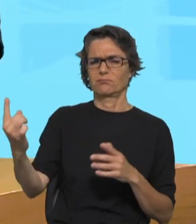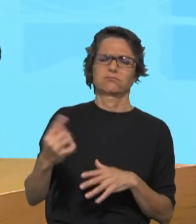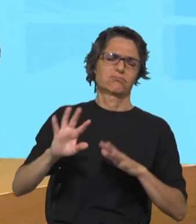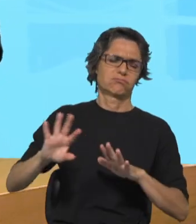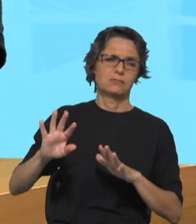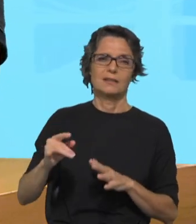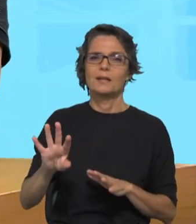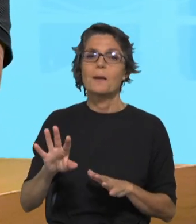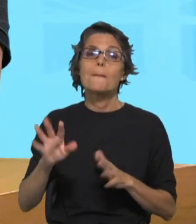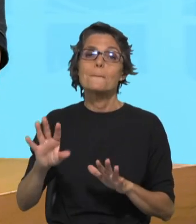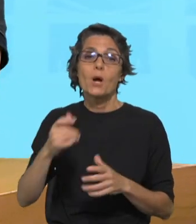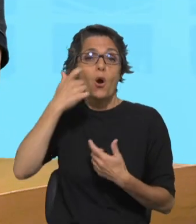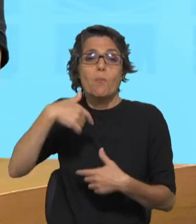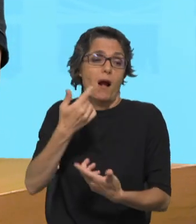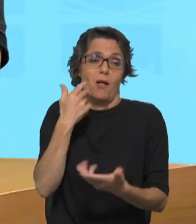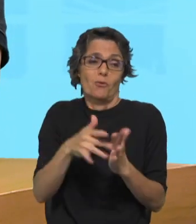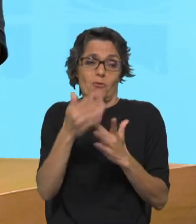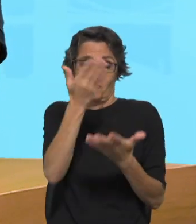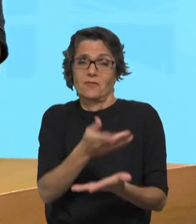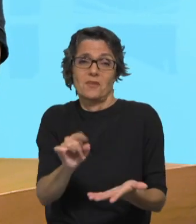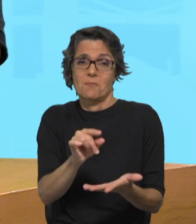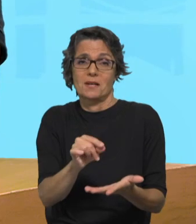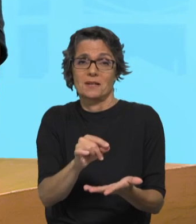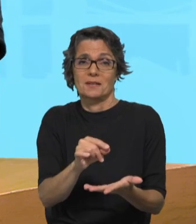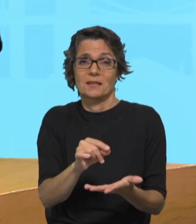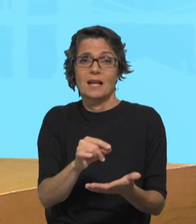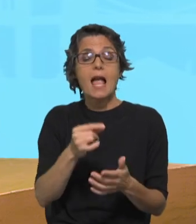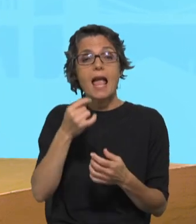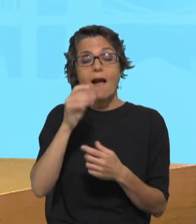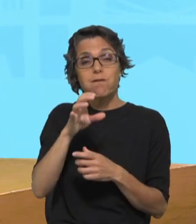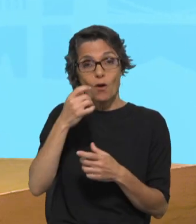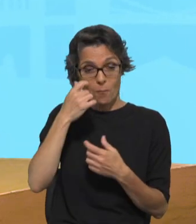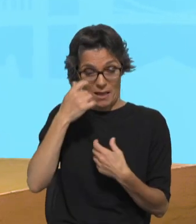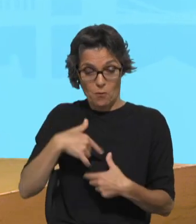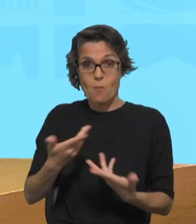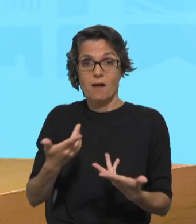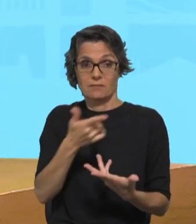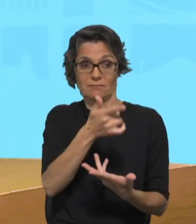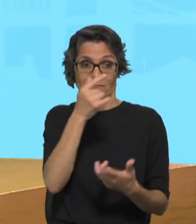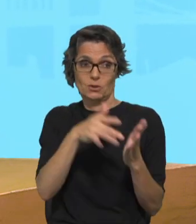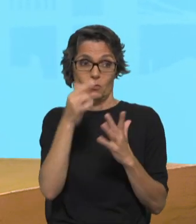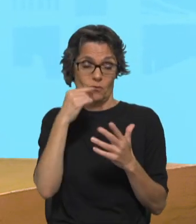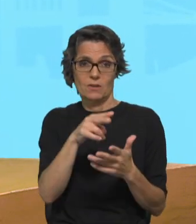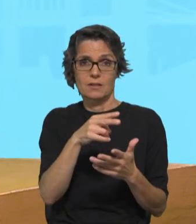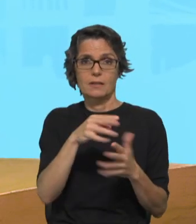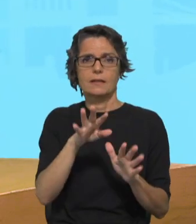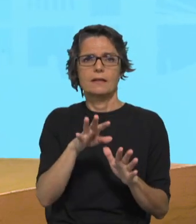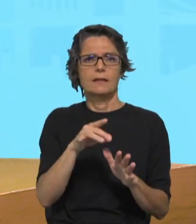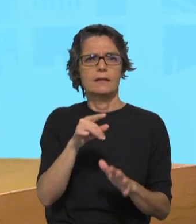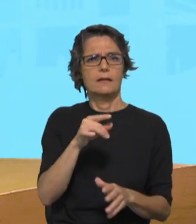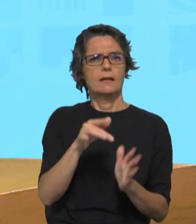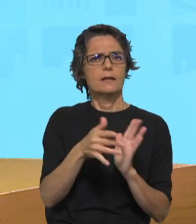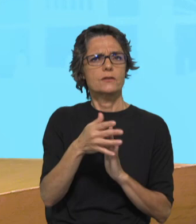Jesus também era humano. A humanidade de Jesus vê-se de muitas maneiras. Neste texto, vê-se de outra maneira. Ele ficou